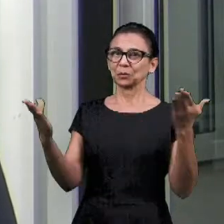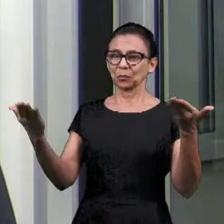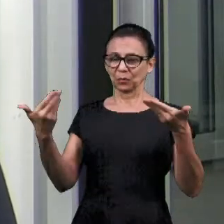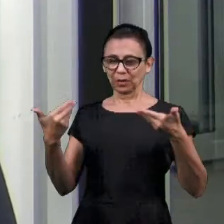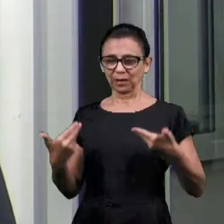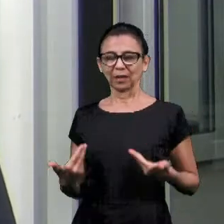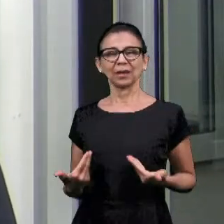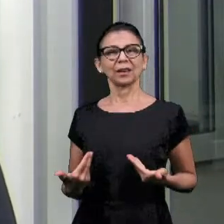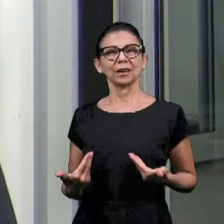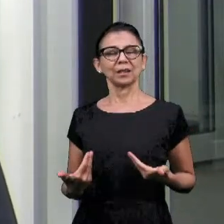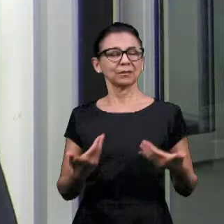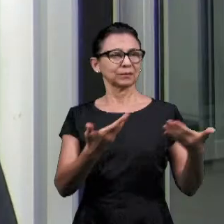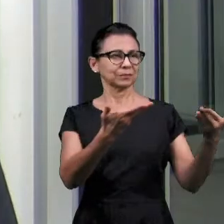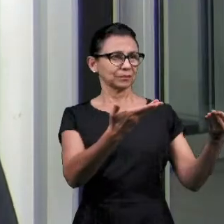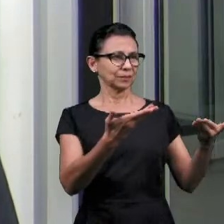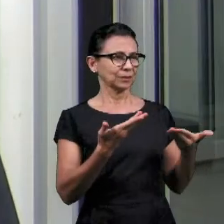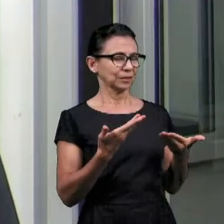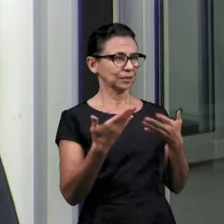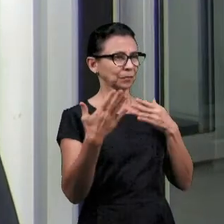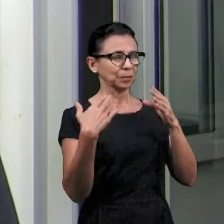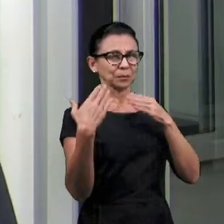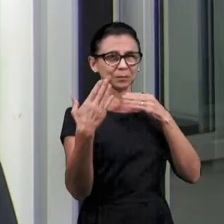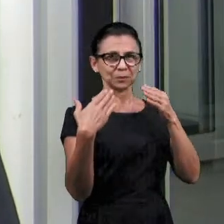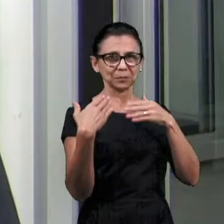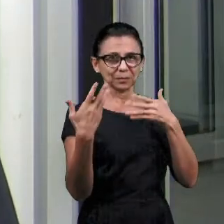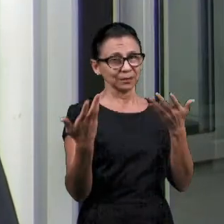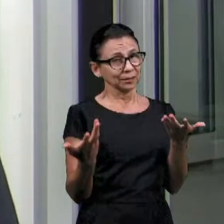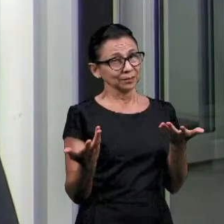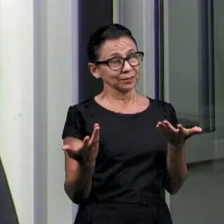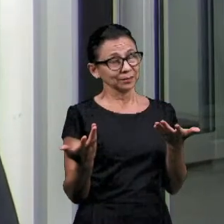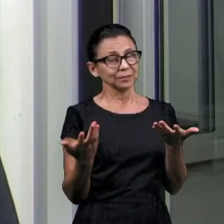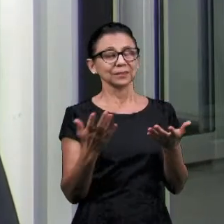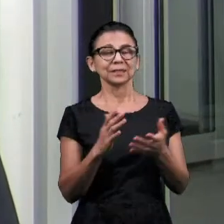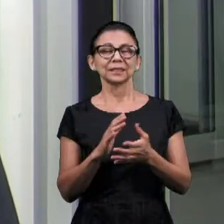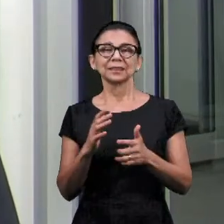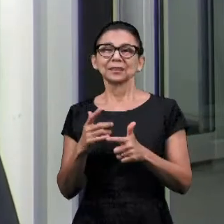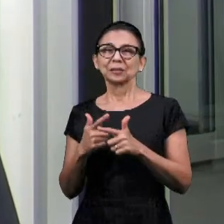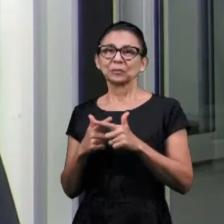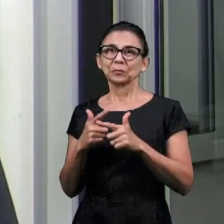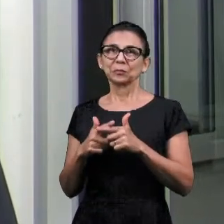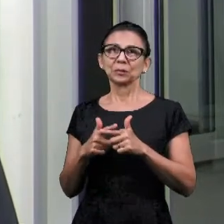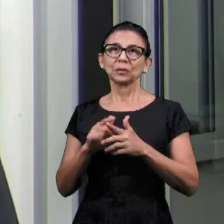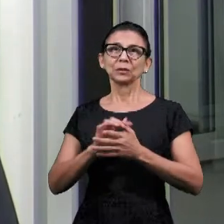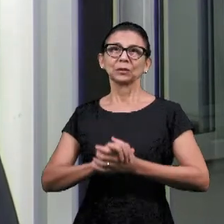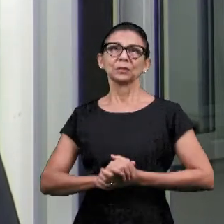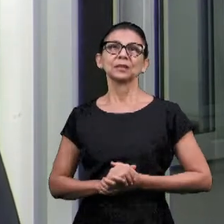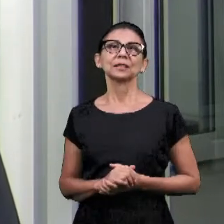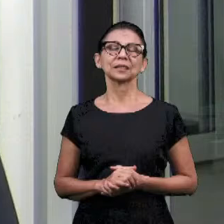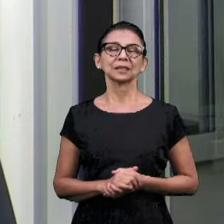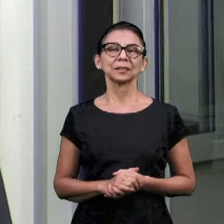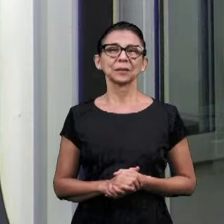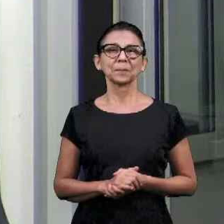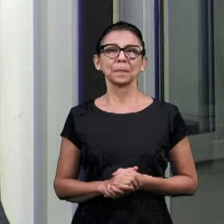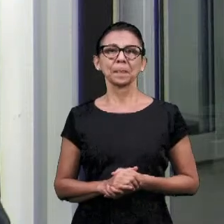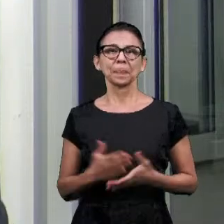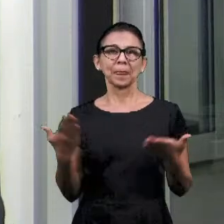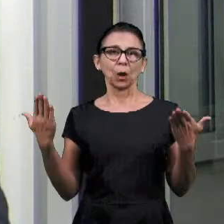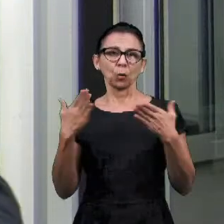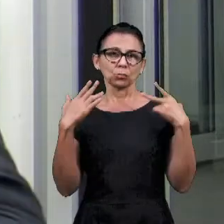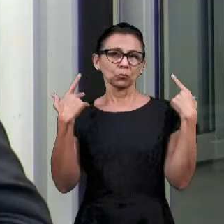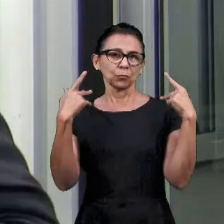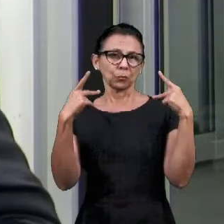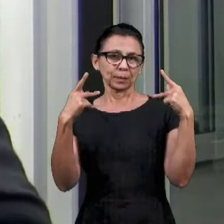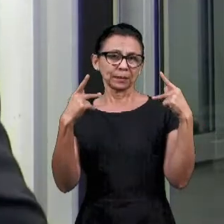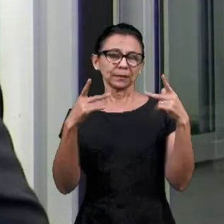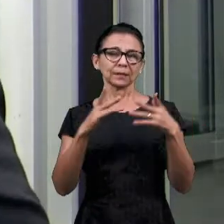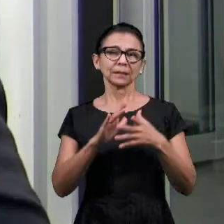eu e o Elias, só pra gente bater um papo, né? Porque nós vamos estar na condução do culto, como ele já falou, e a gente vai